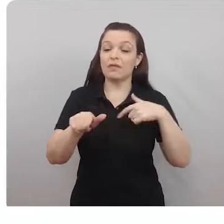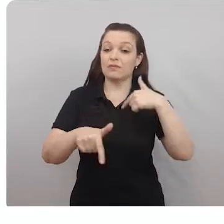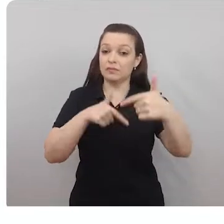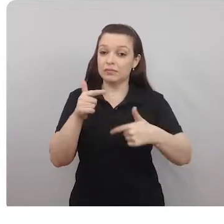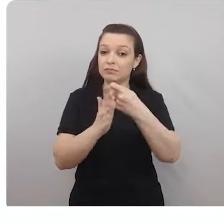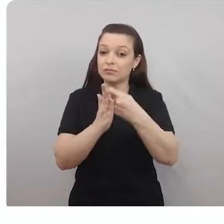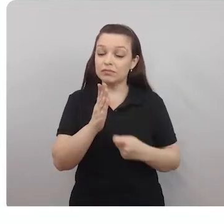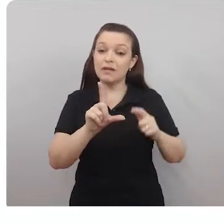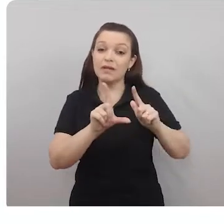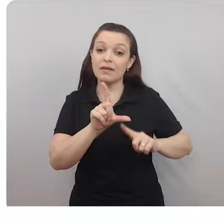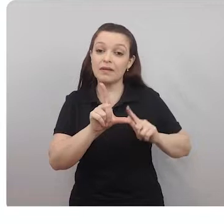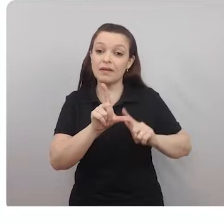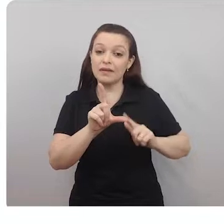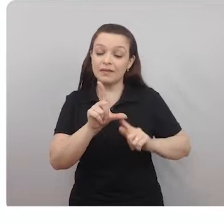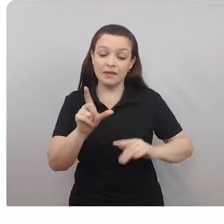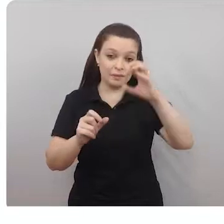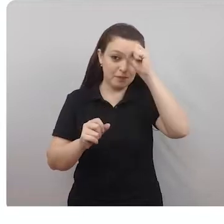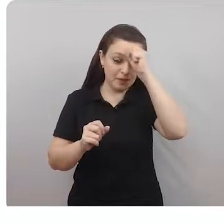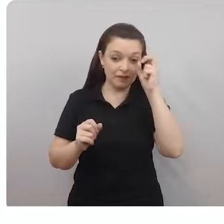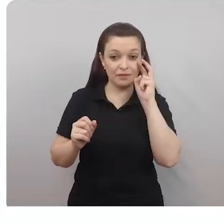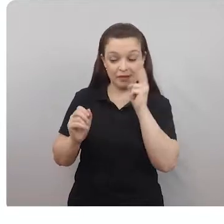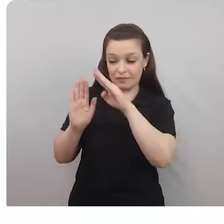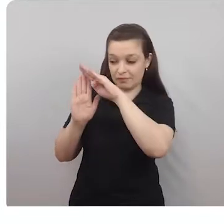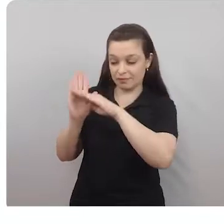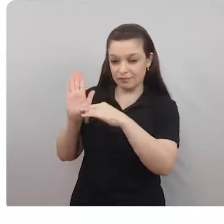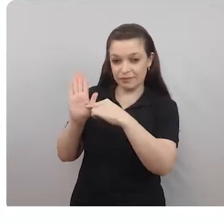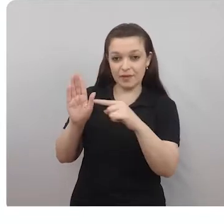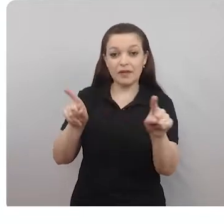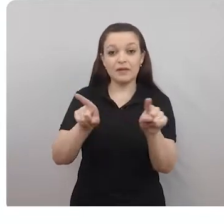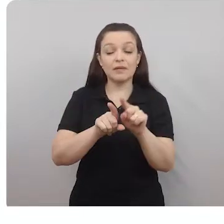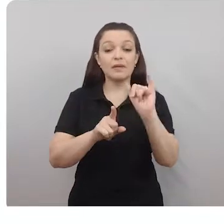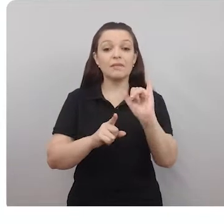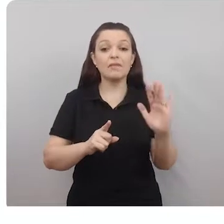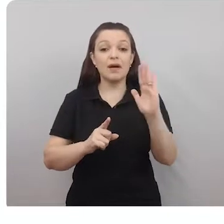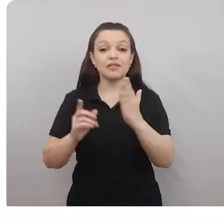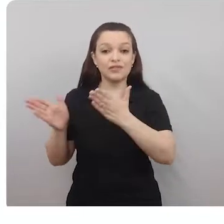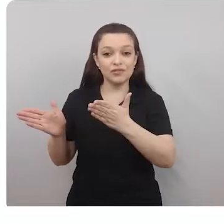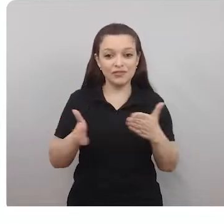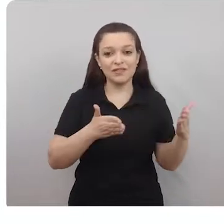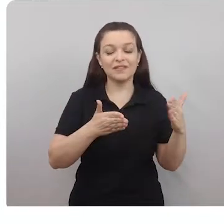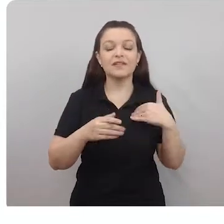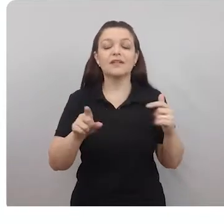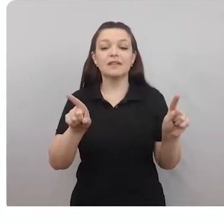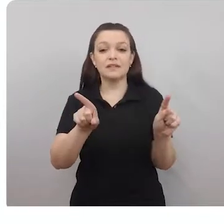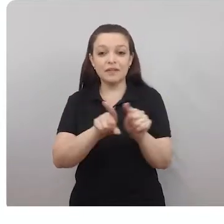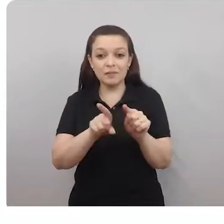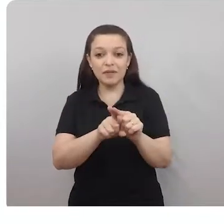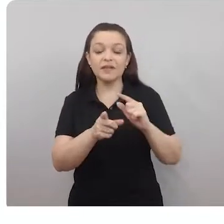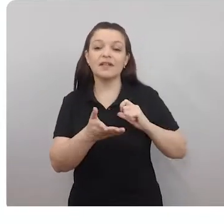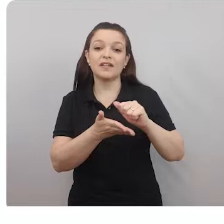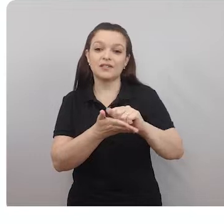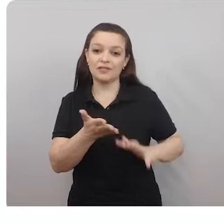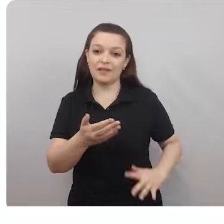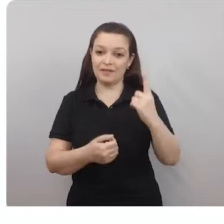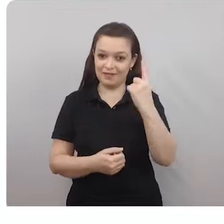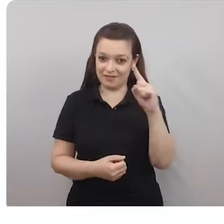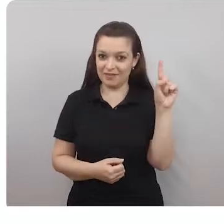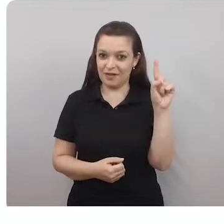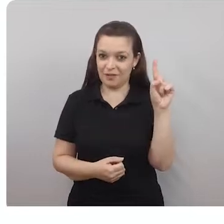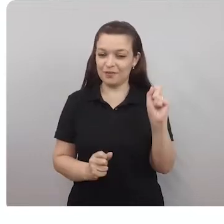letras, vamos ter uma sequência de imagem e a nossa tarefa